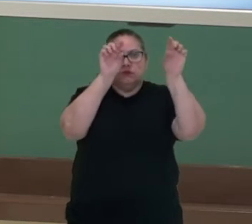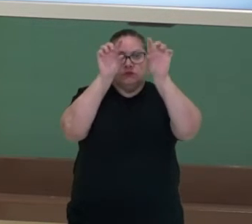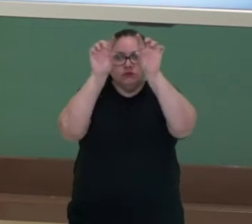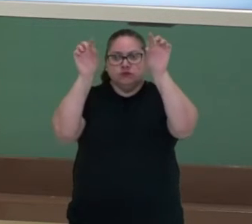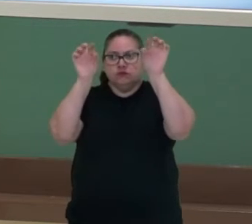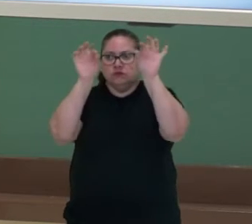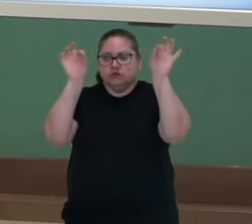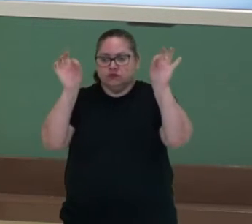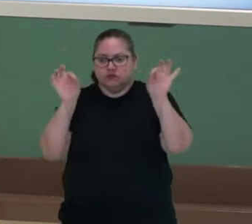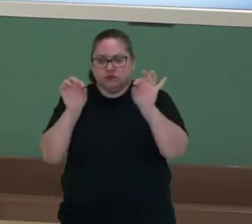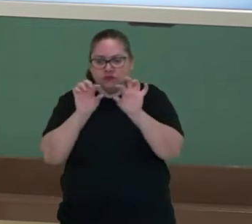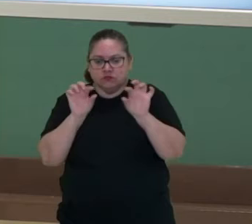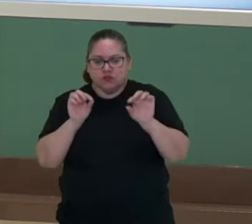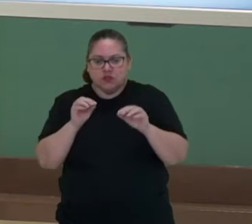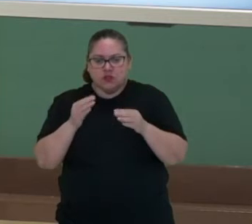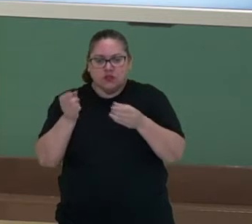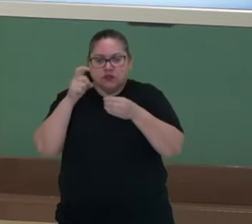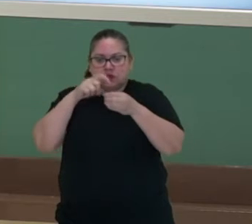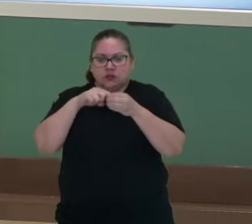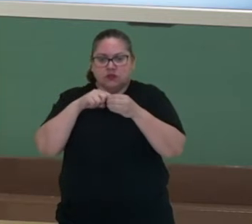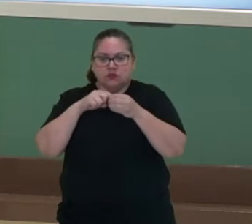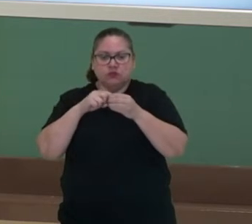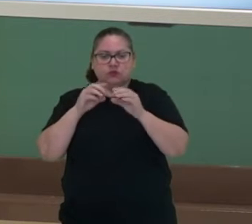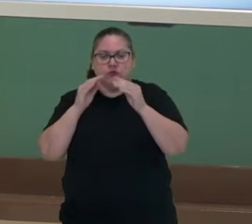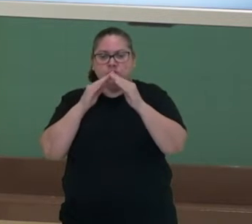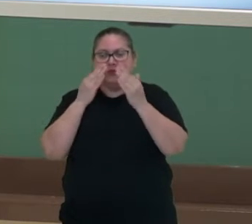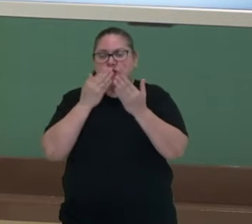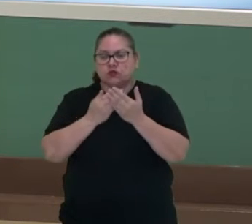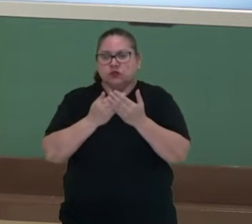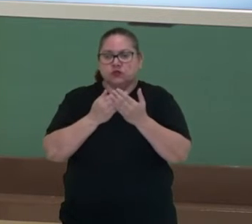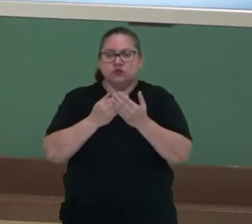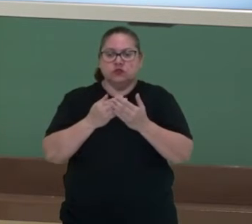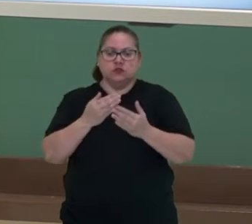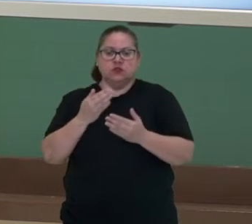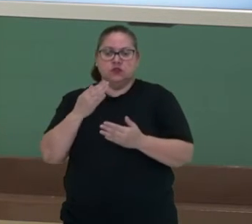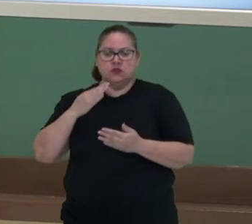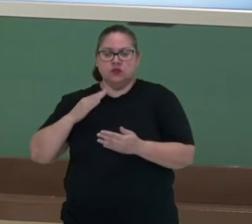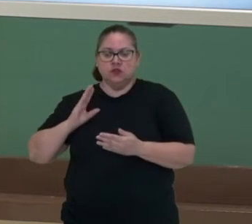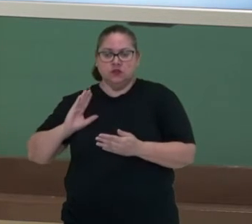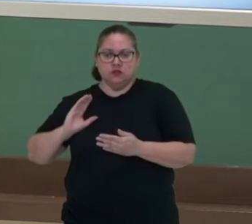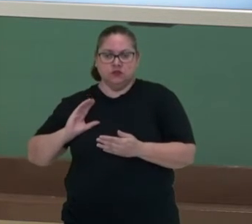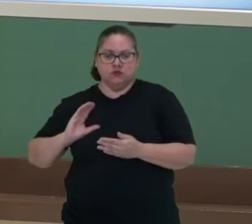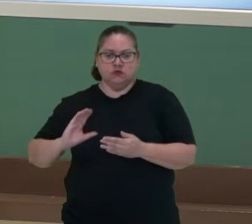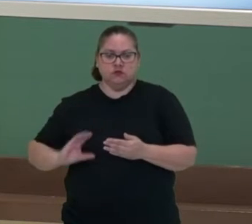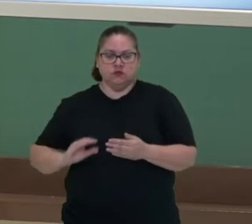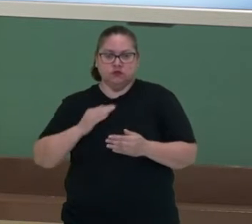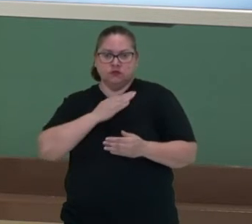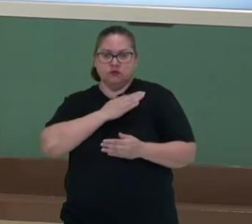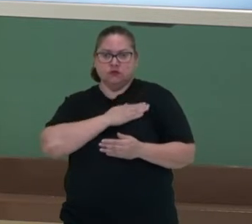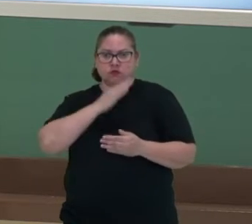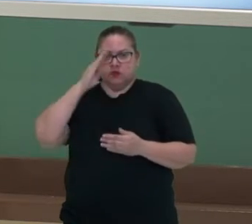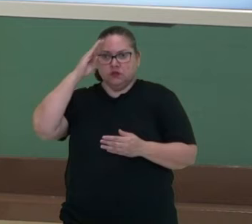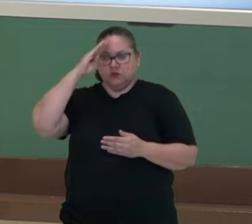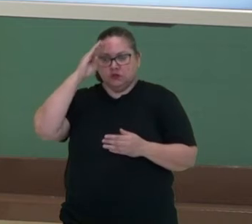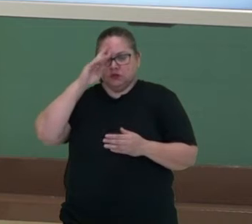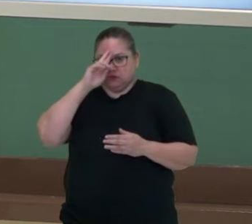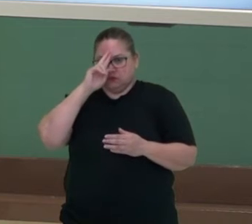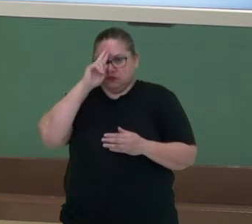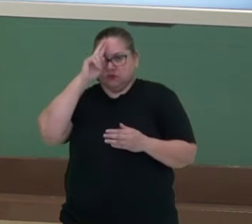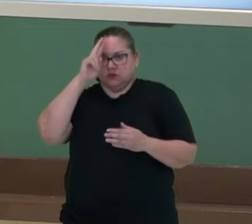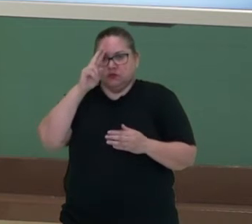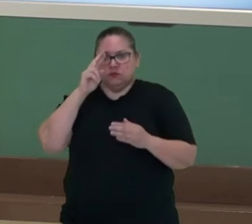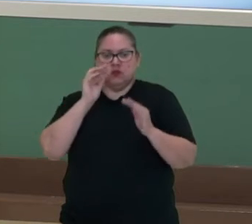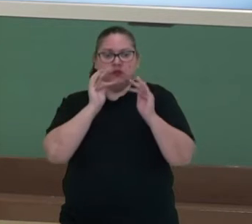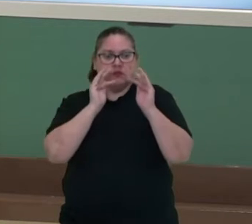atuação dentro de um colégio cívico-militar, essa hierarquia, essa organização em respeito à ordem